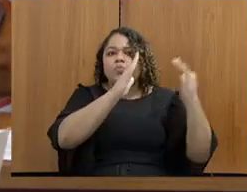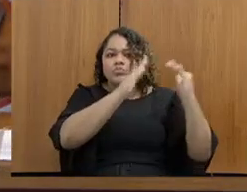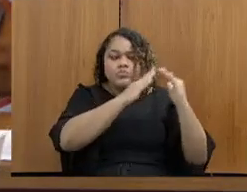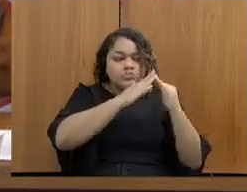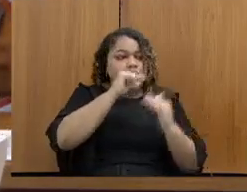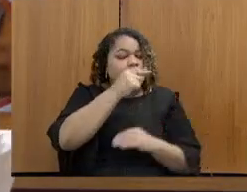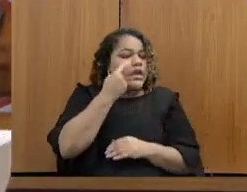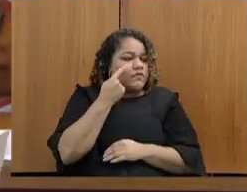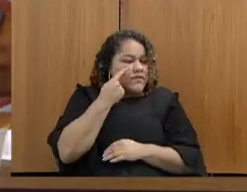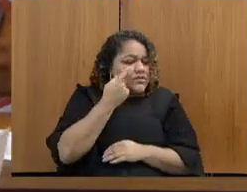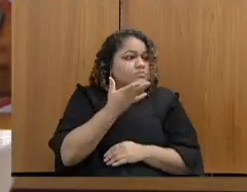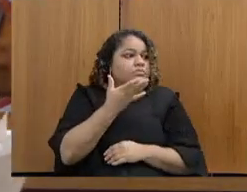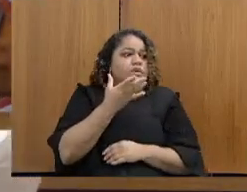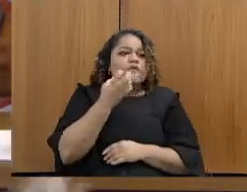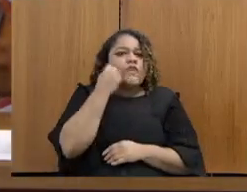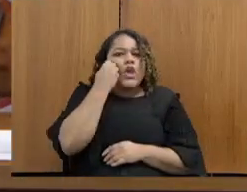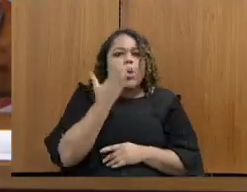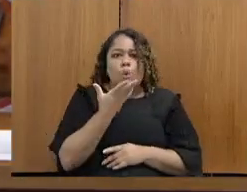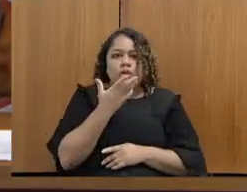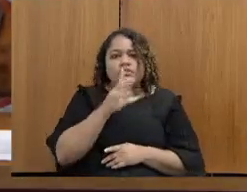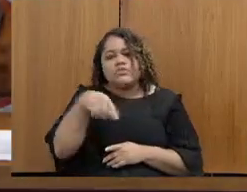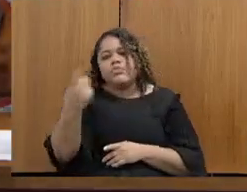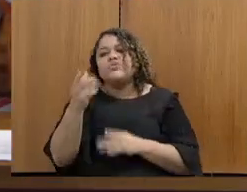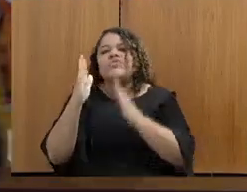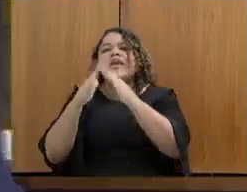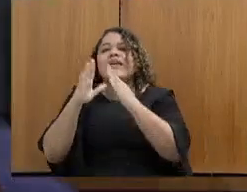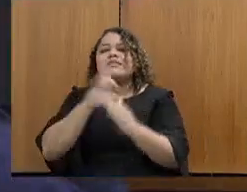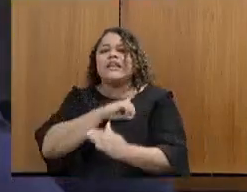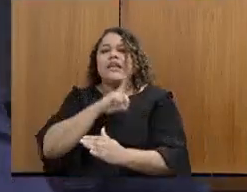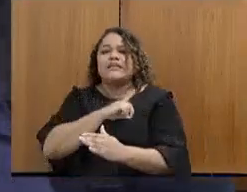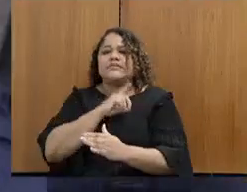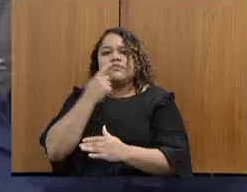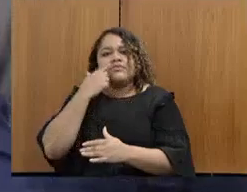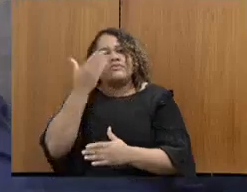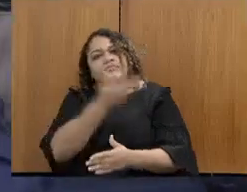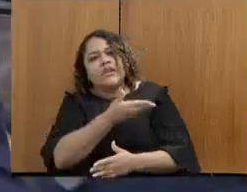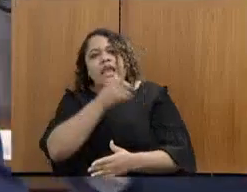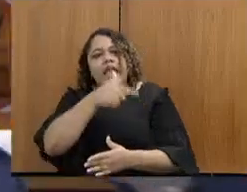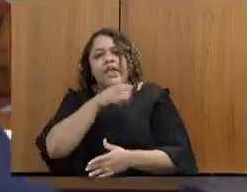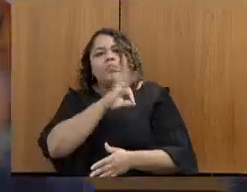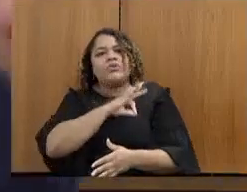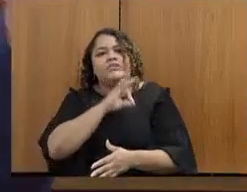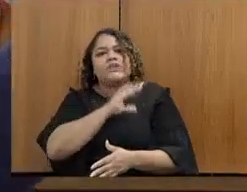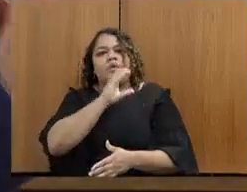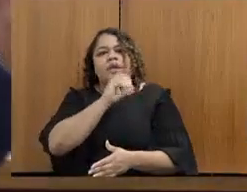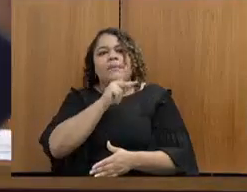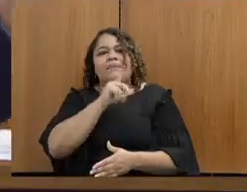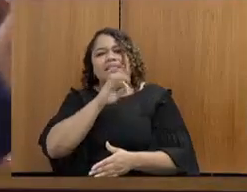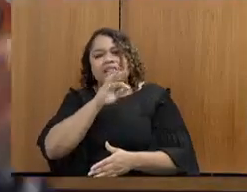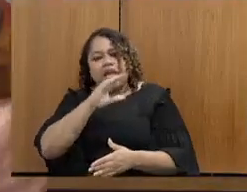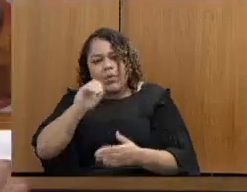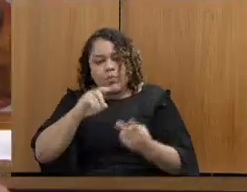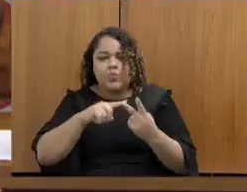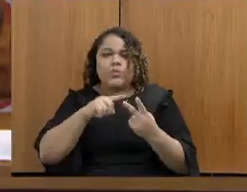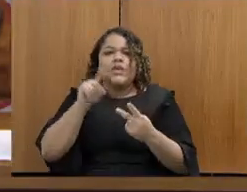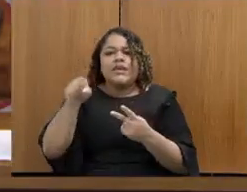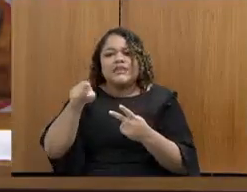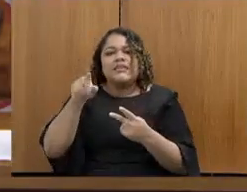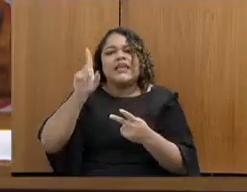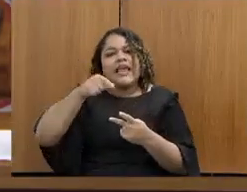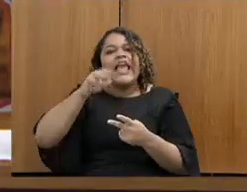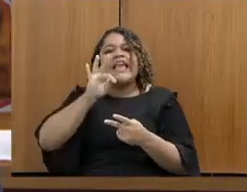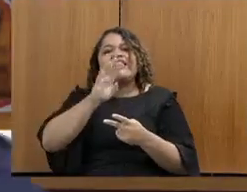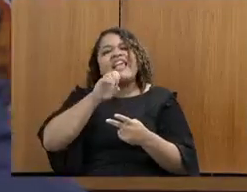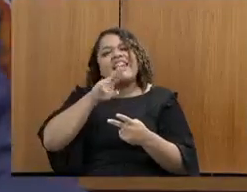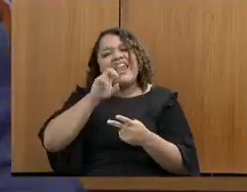a delegacia aí esse aqui é o policial Capitão que toma conta aqui da escala Esse é o tenente que toma conta aqui de quem que